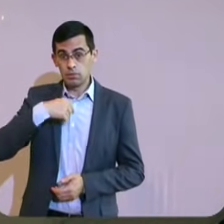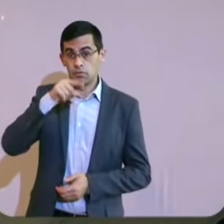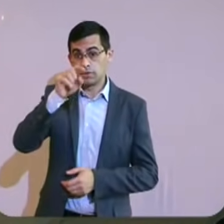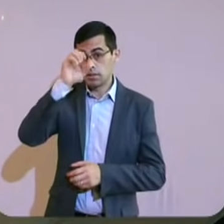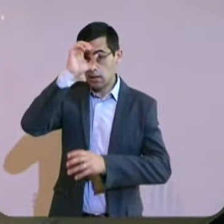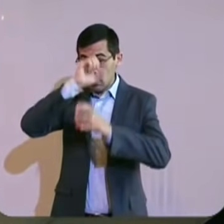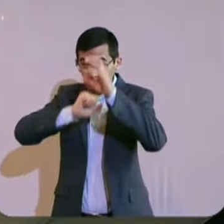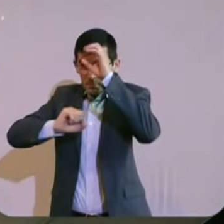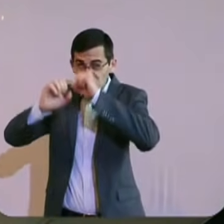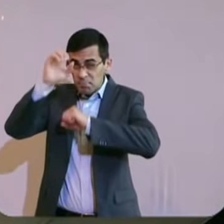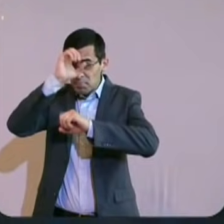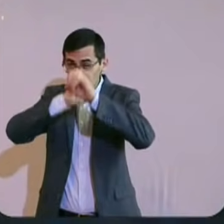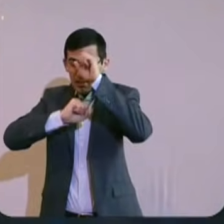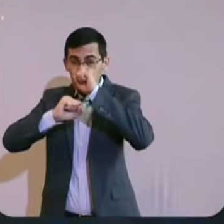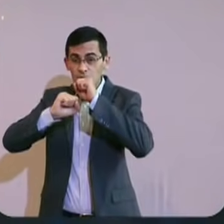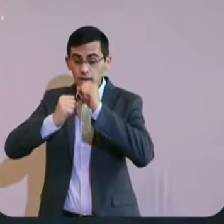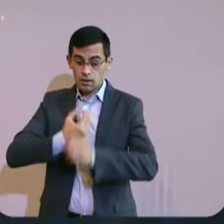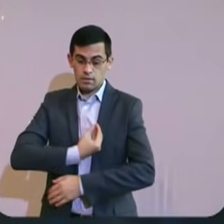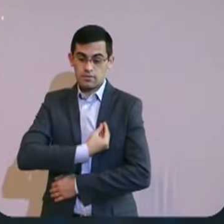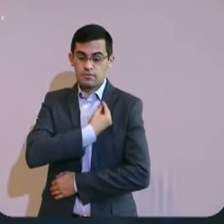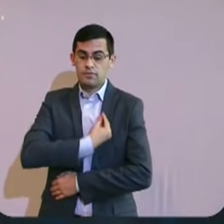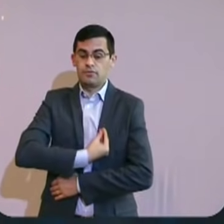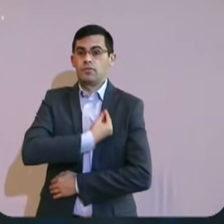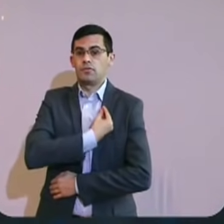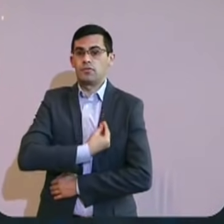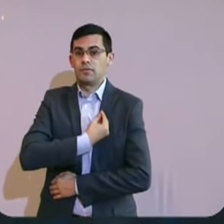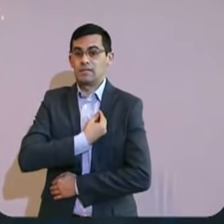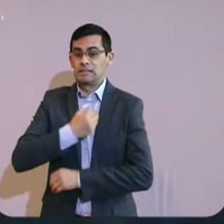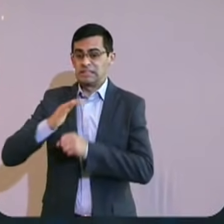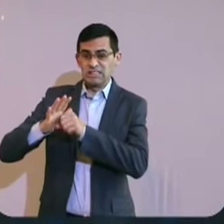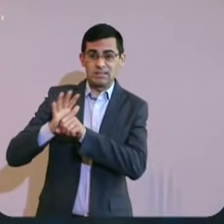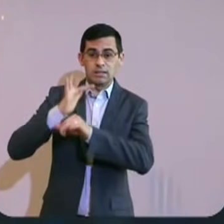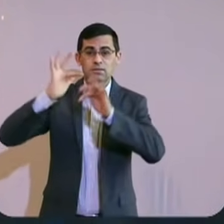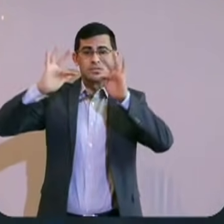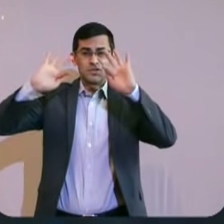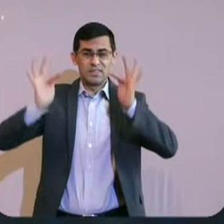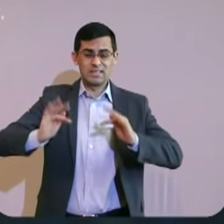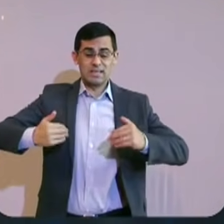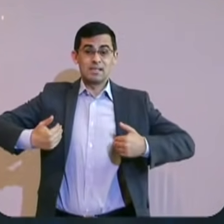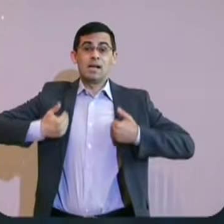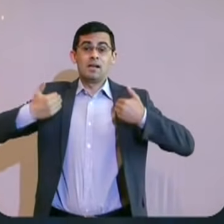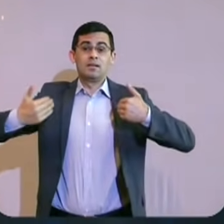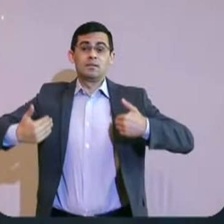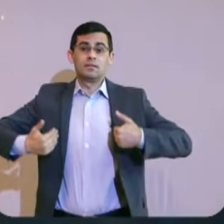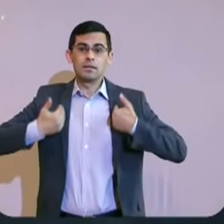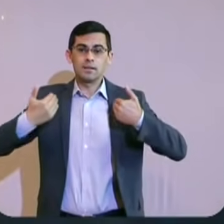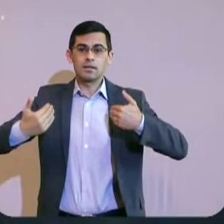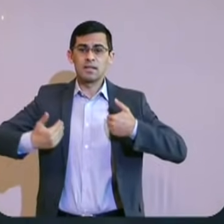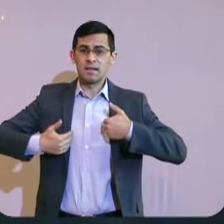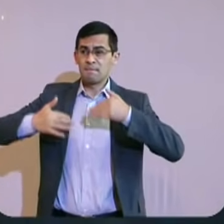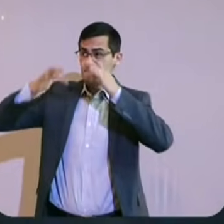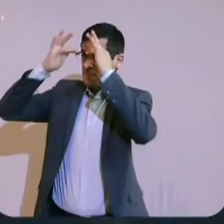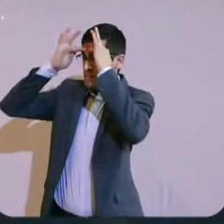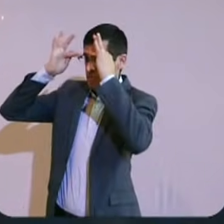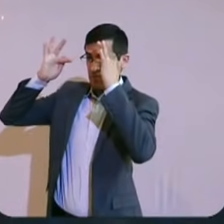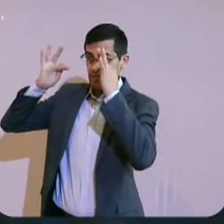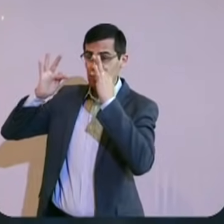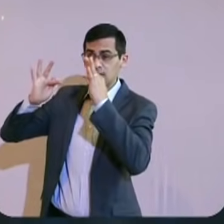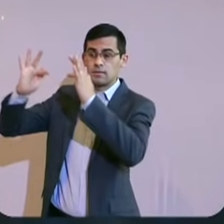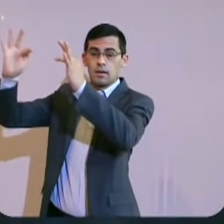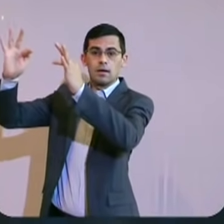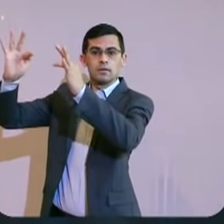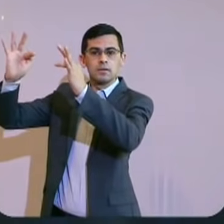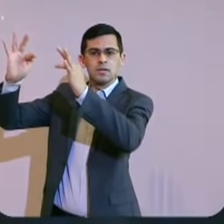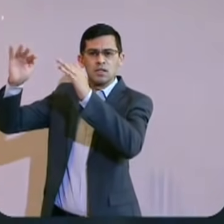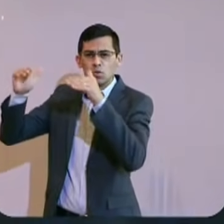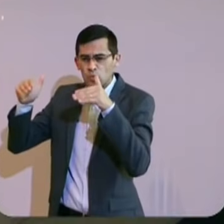aprender a viver com alegria, com fidelidade,